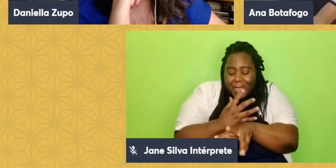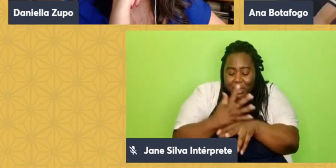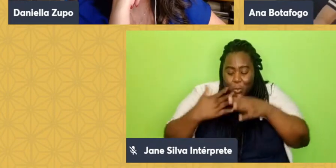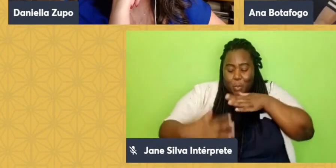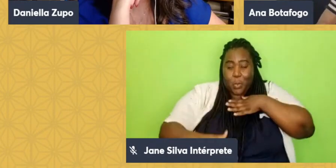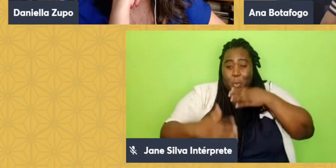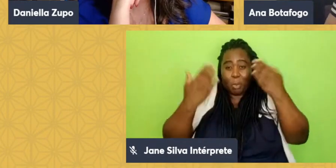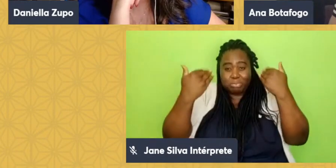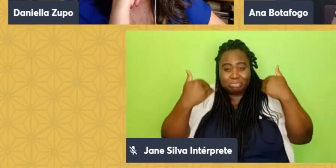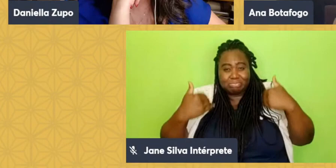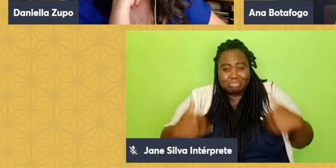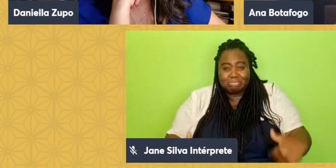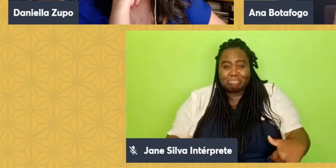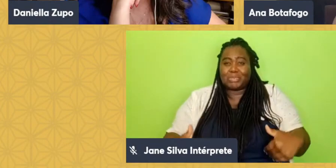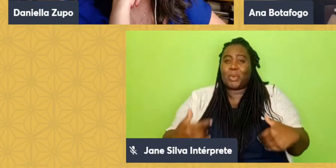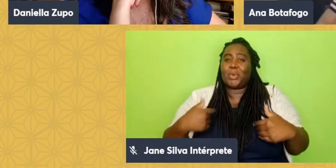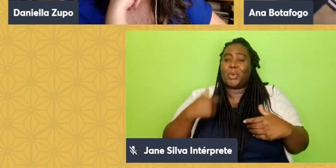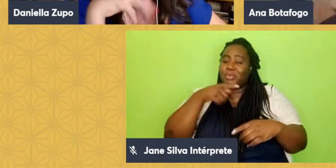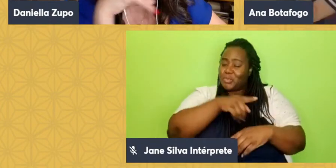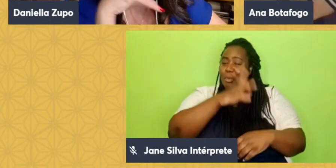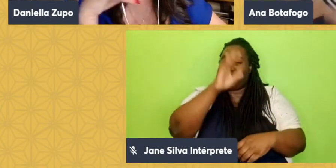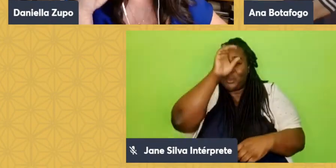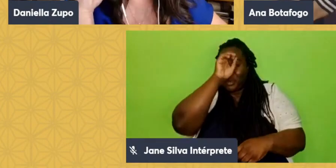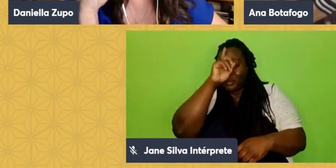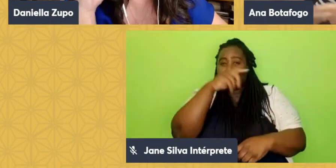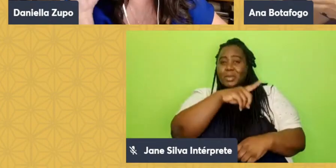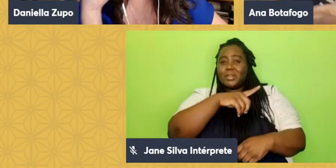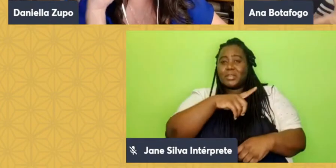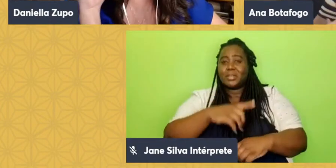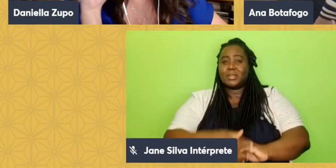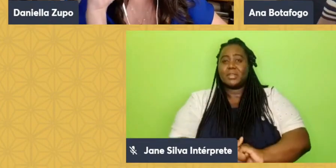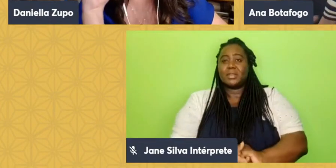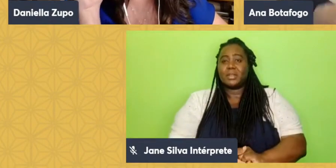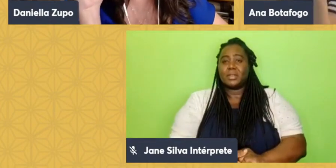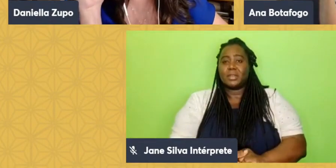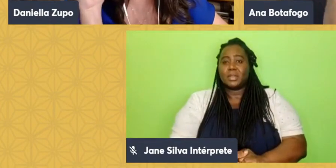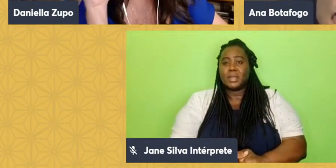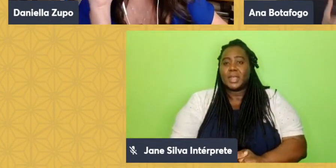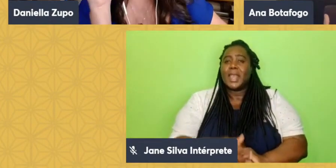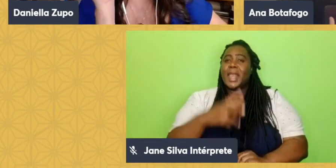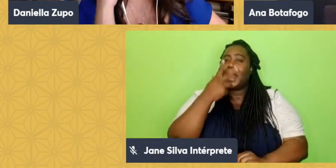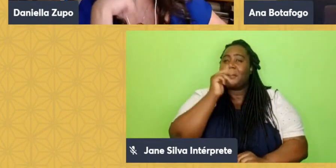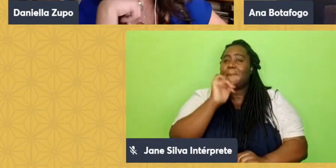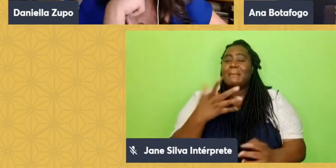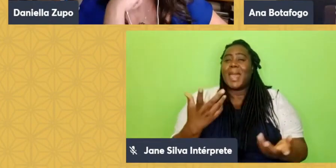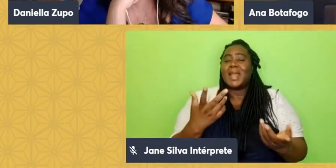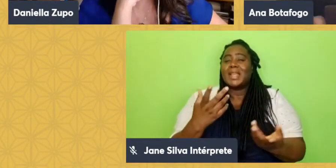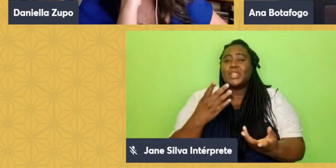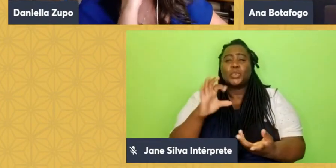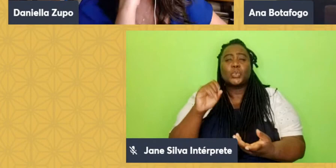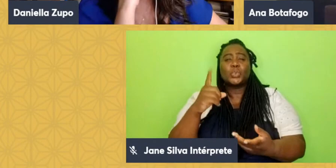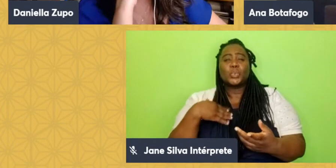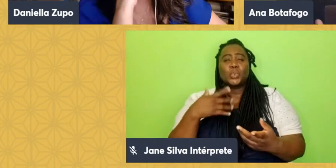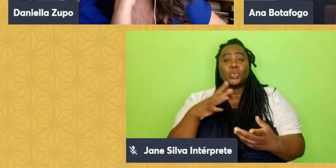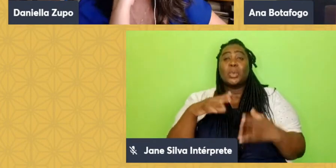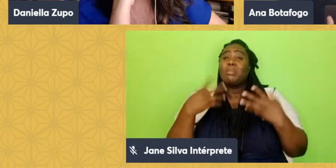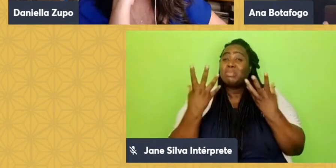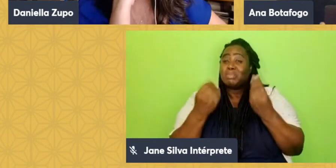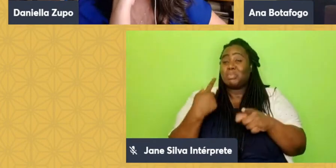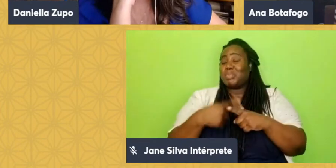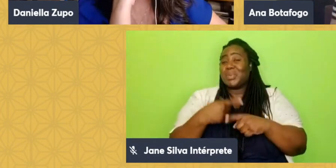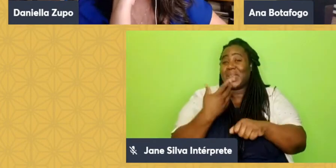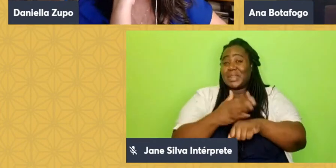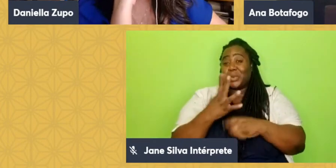generalizada tive que ir para o hospital arroz colapso mas da escola Lápis porque foi demais